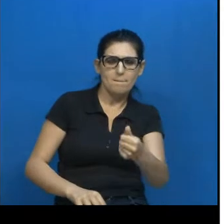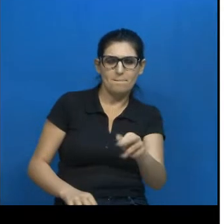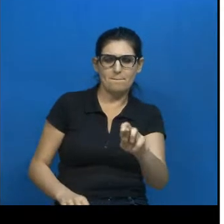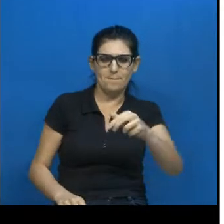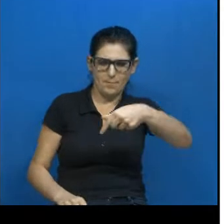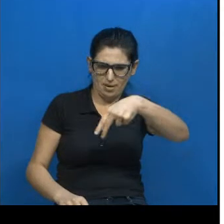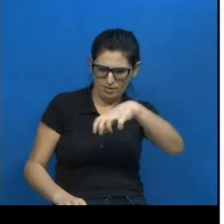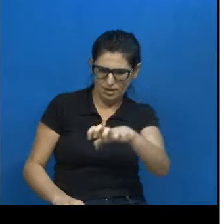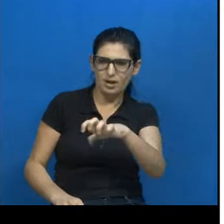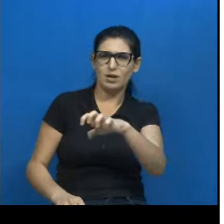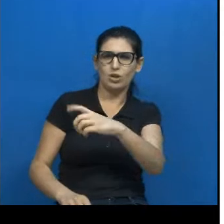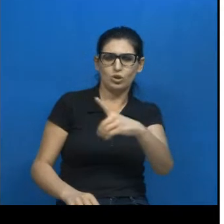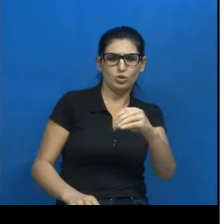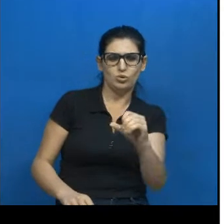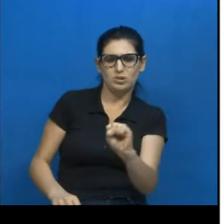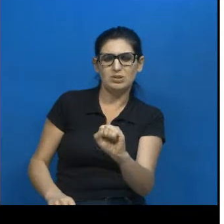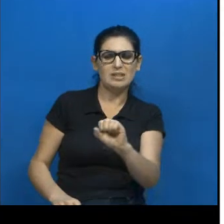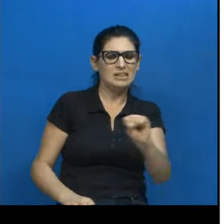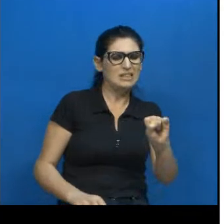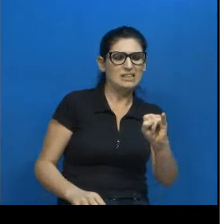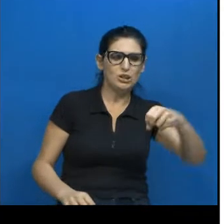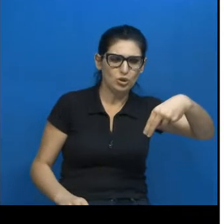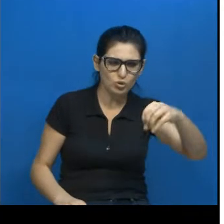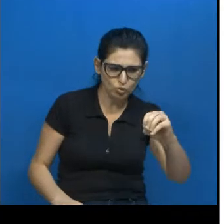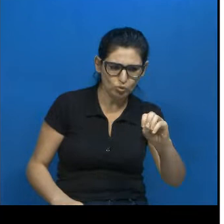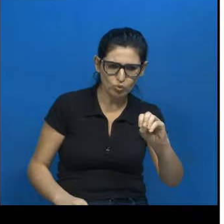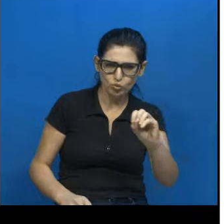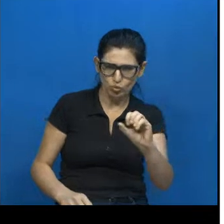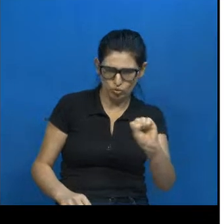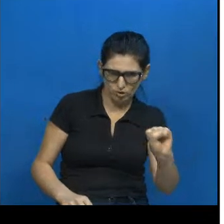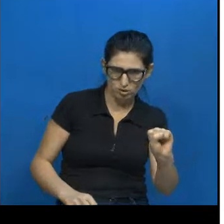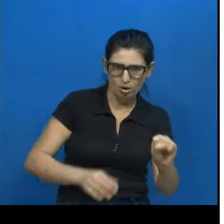lá do Lagoa Azul, sai lá do fundo, lá do Lagoa Azul.